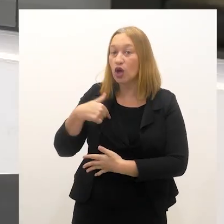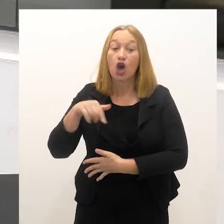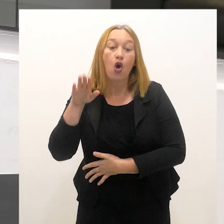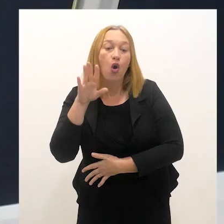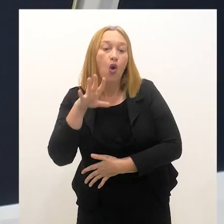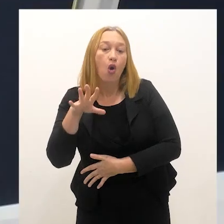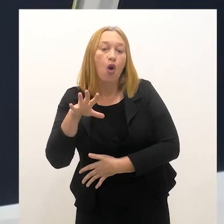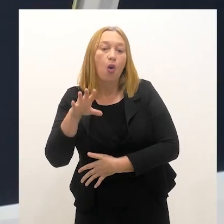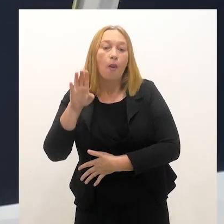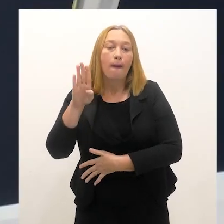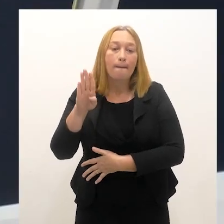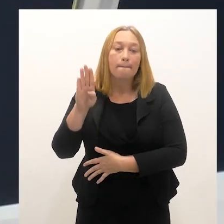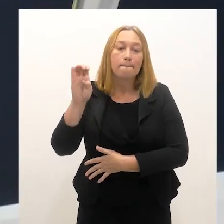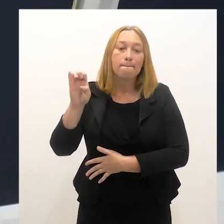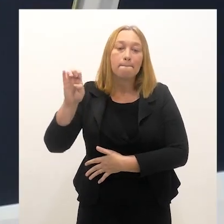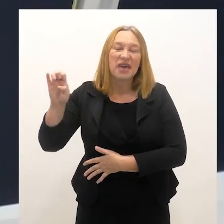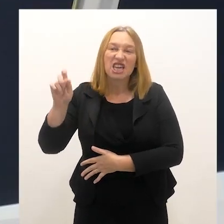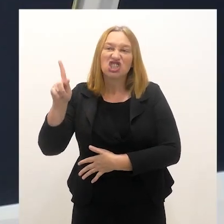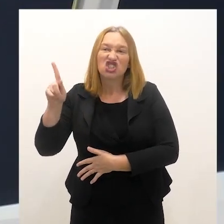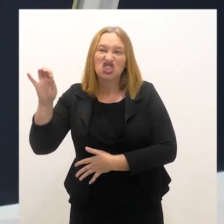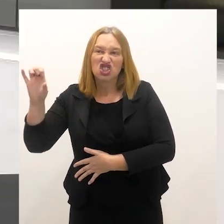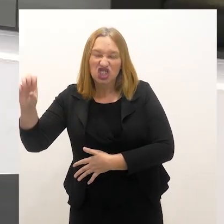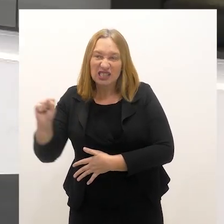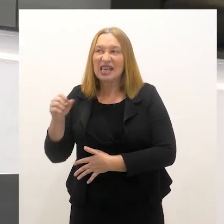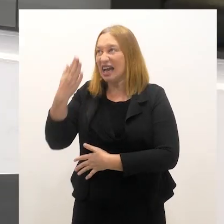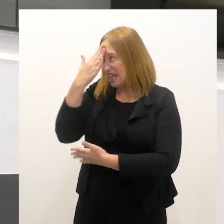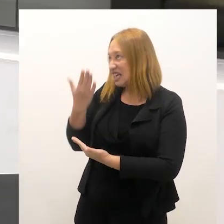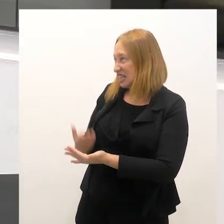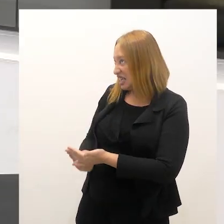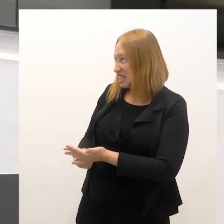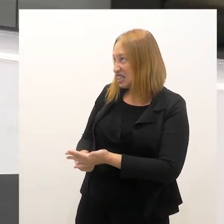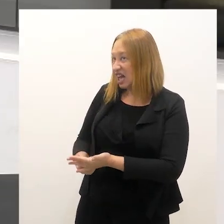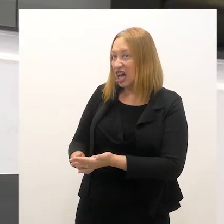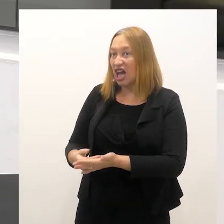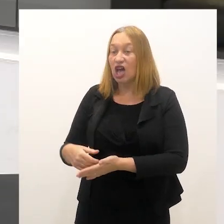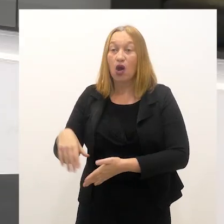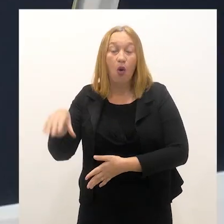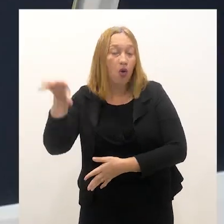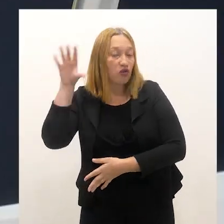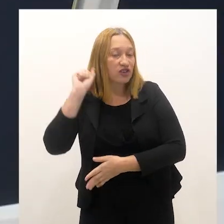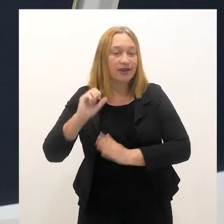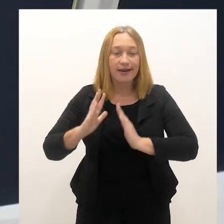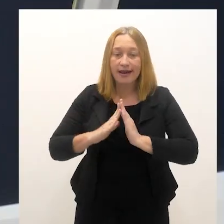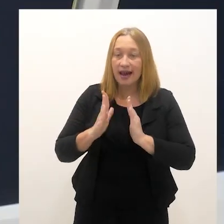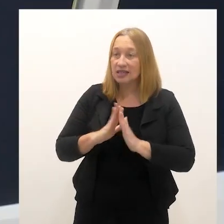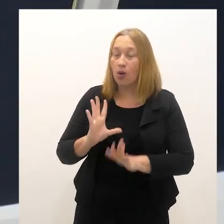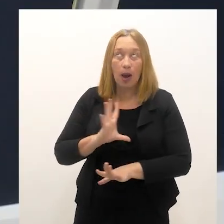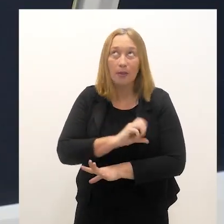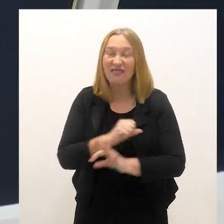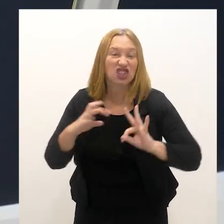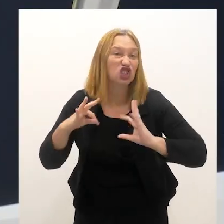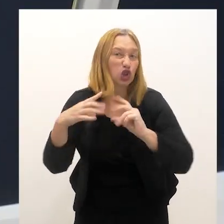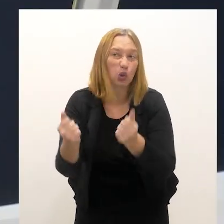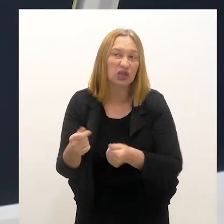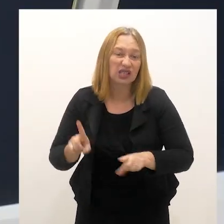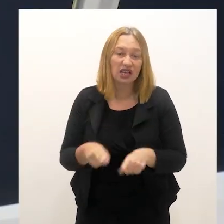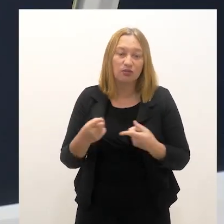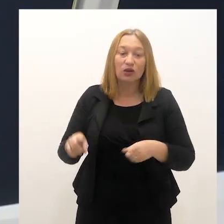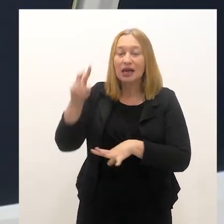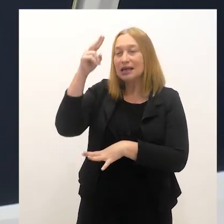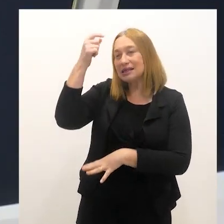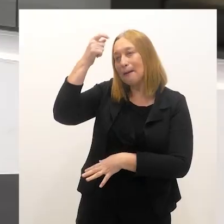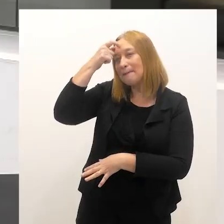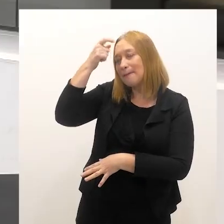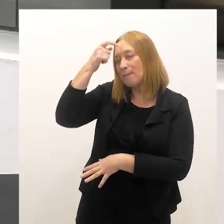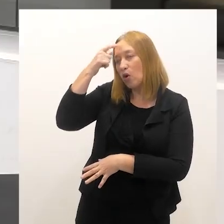internacional. Eu ouvia muito Bee Gees, acredita? Ó, que legal. Meus pais botavam pra tocar em casa, eu adorava todas as músicas. O que